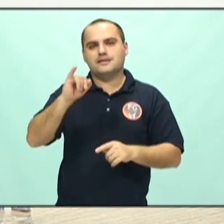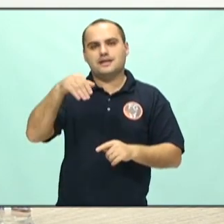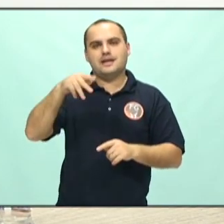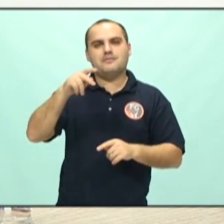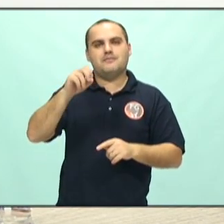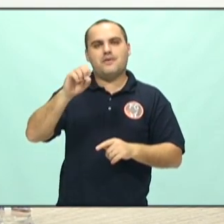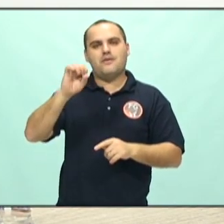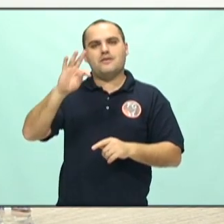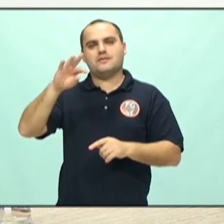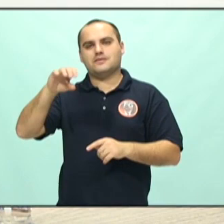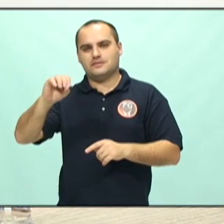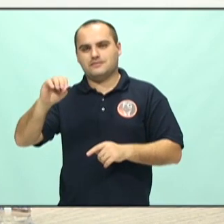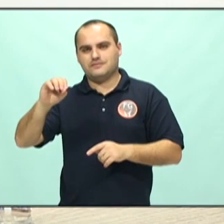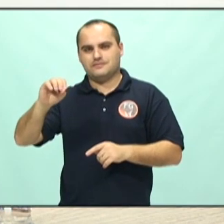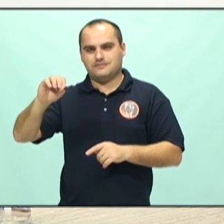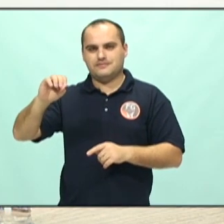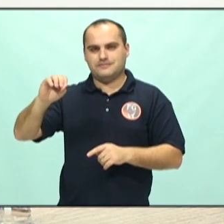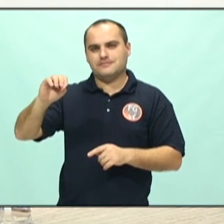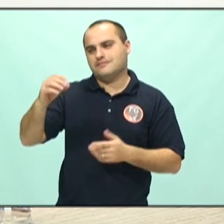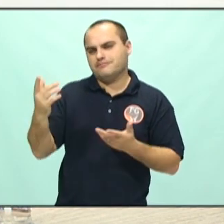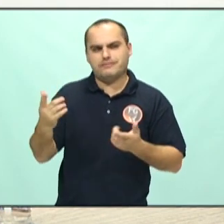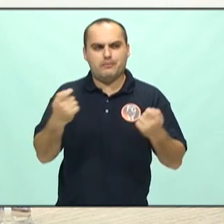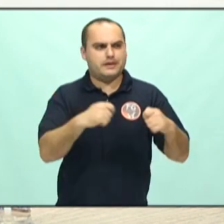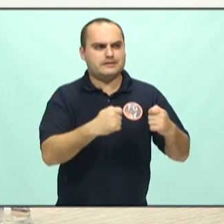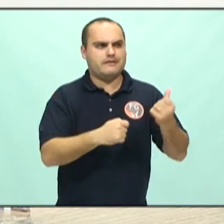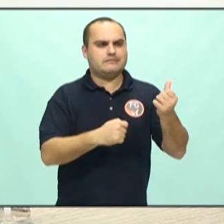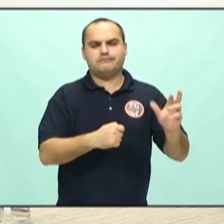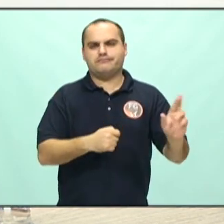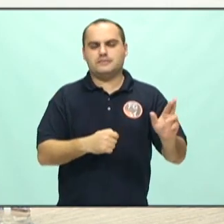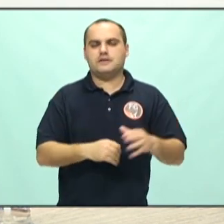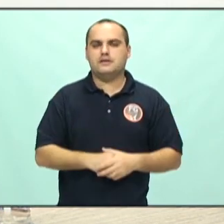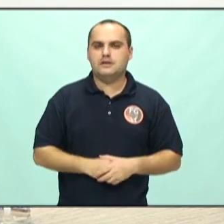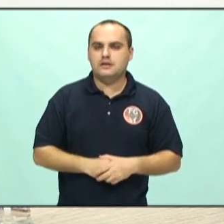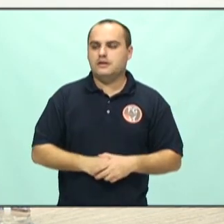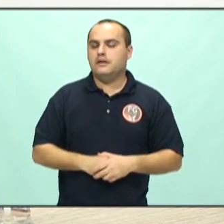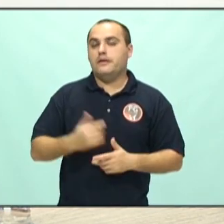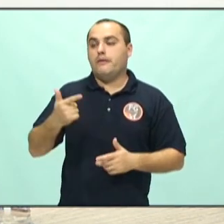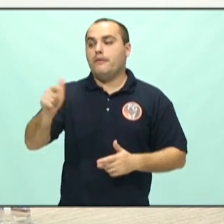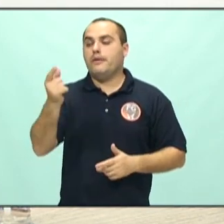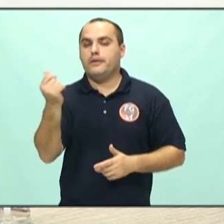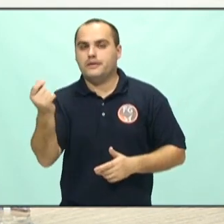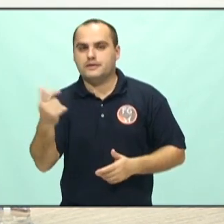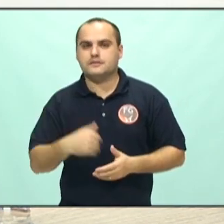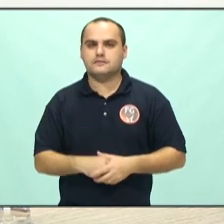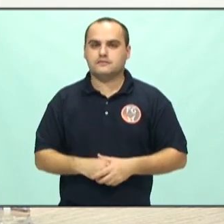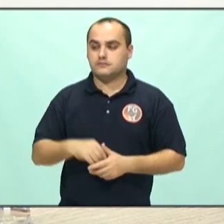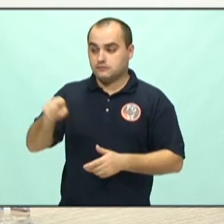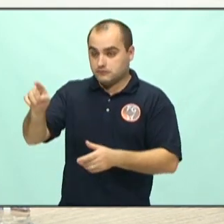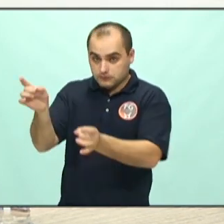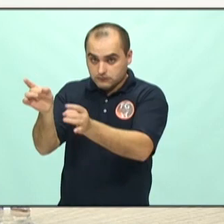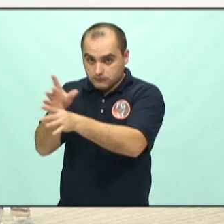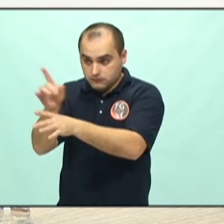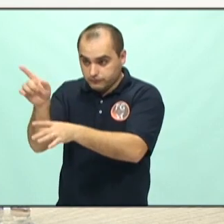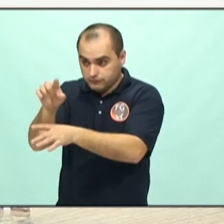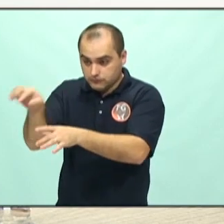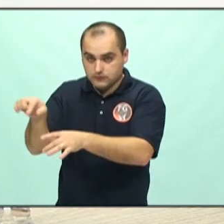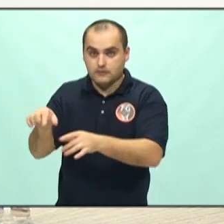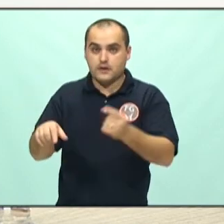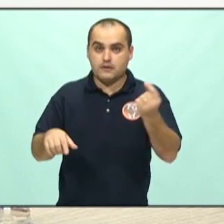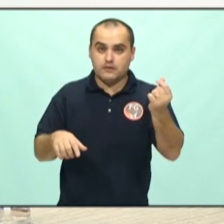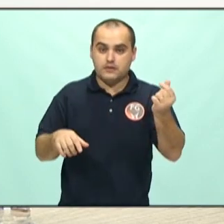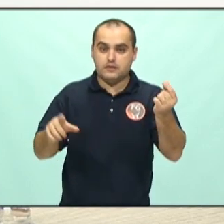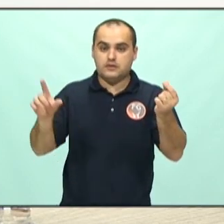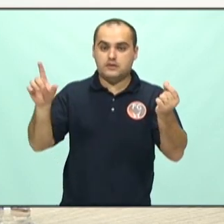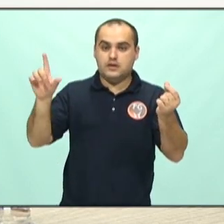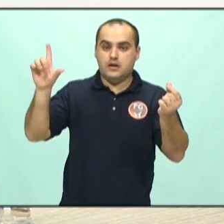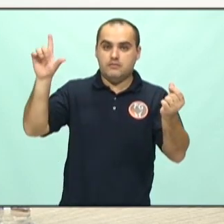não necessitava, né, essa outra fonte de financiamento. Com o fim da contribuição sindical, a nossa receita ela